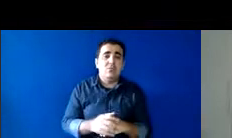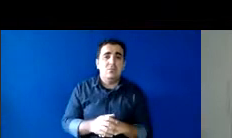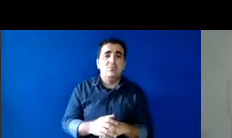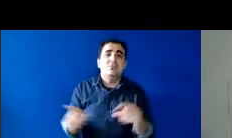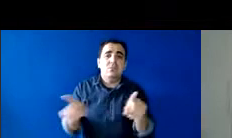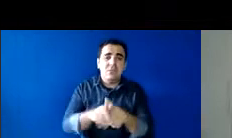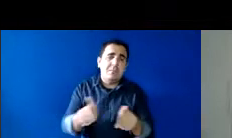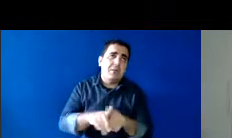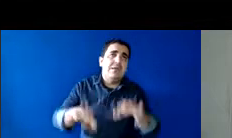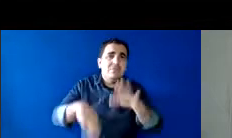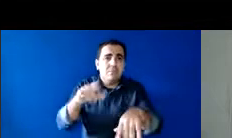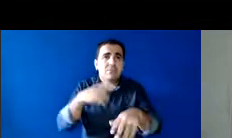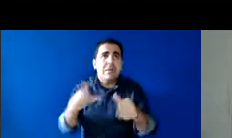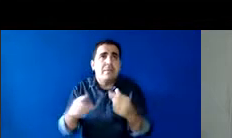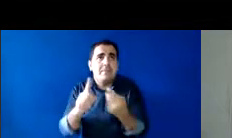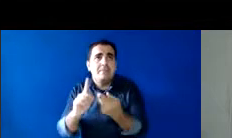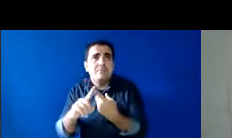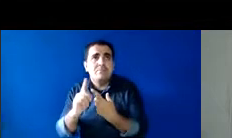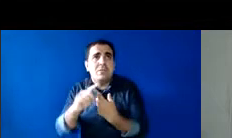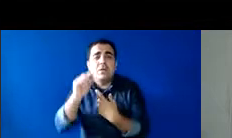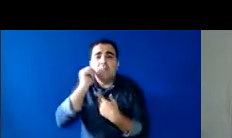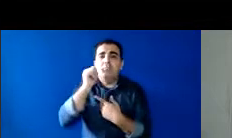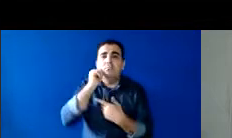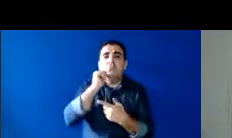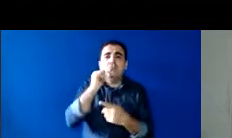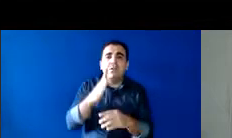ali para atendimento a um